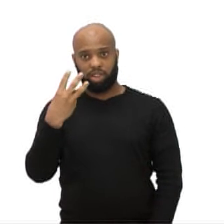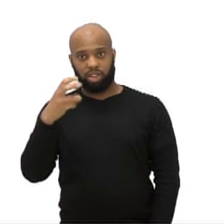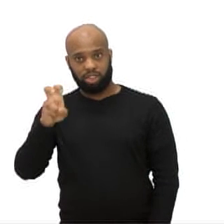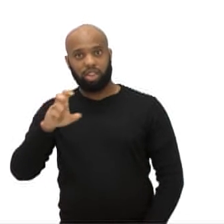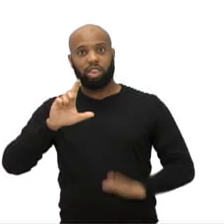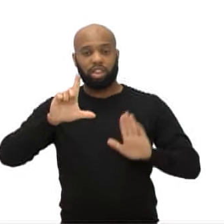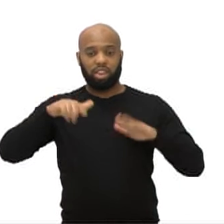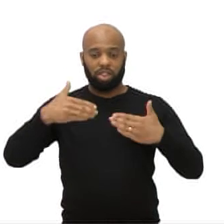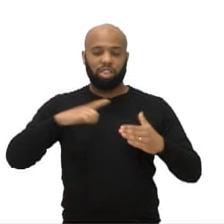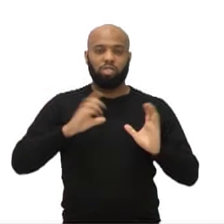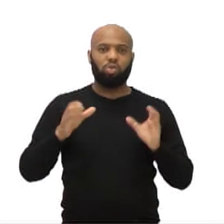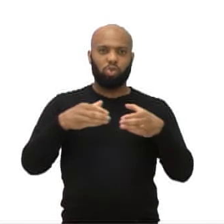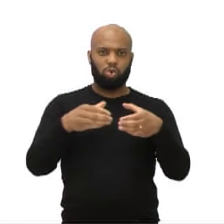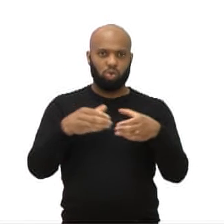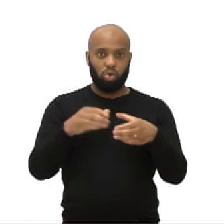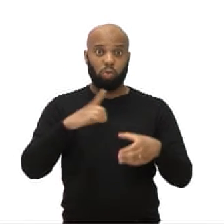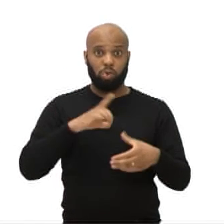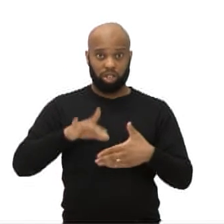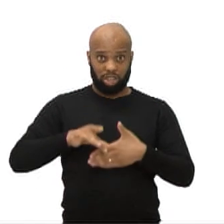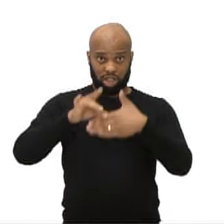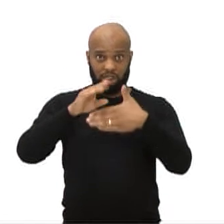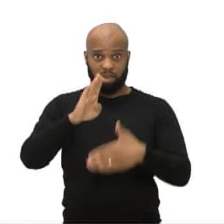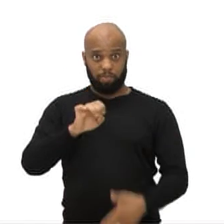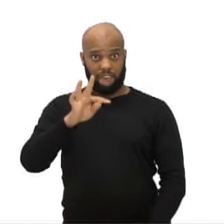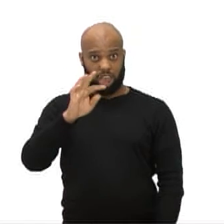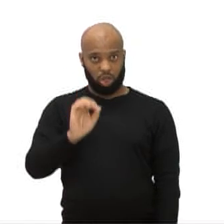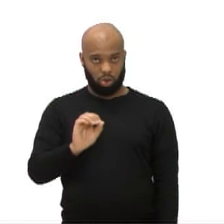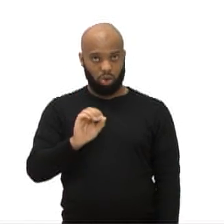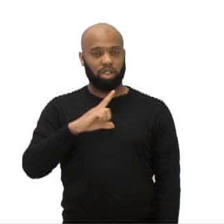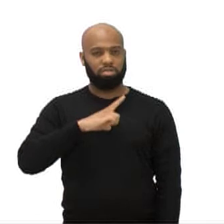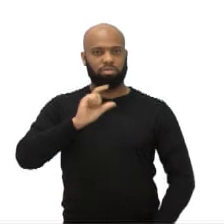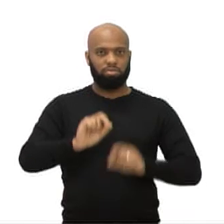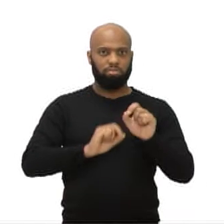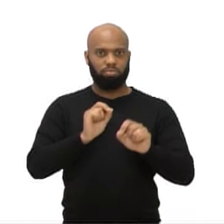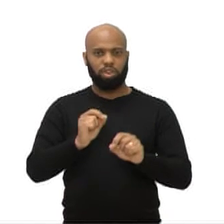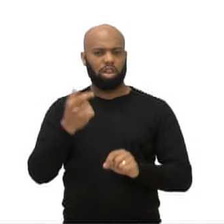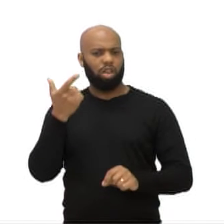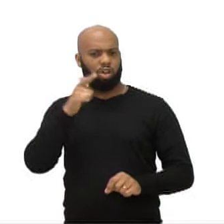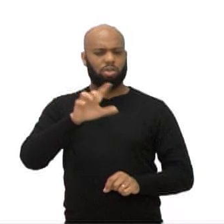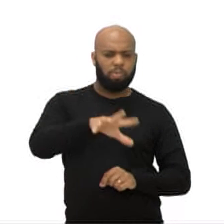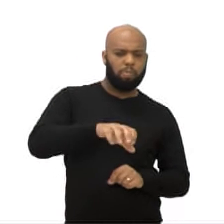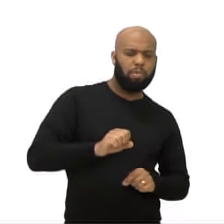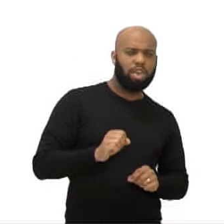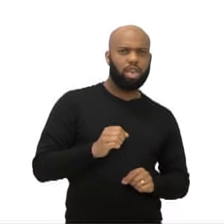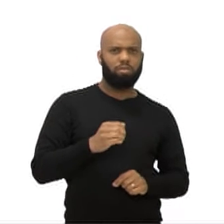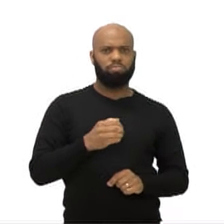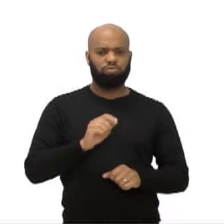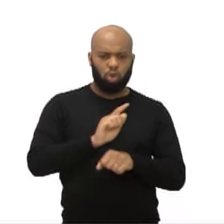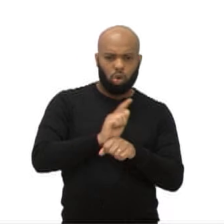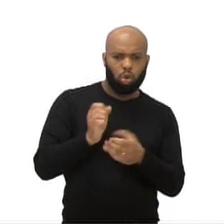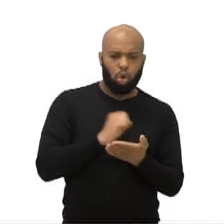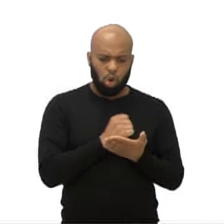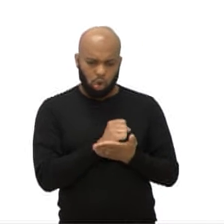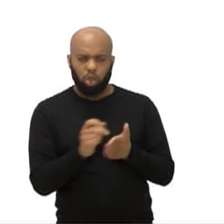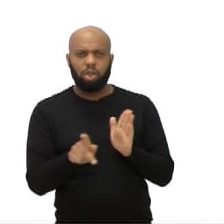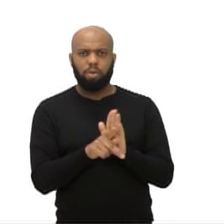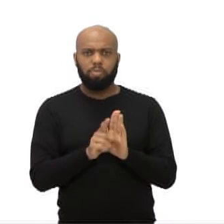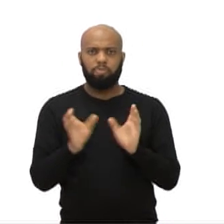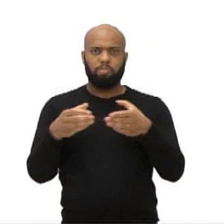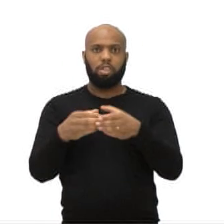os farroupilhas, liderados por Bento Gonçalves, assumiram o controle político da província e proclamaram a